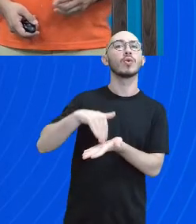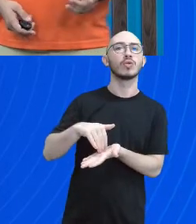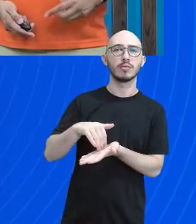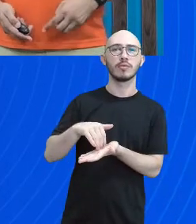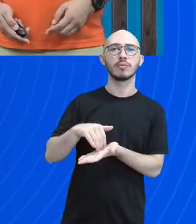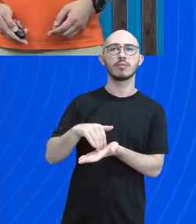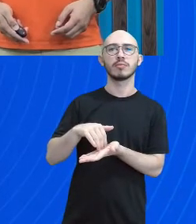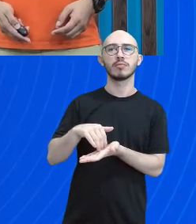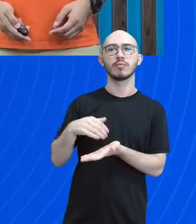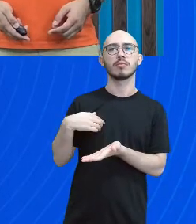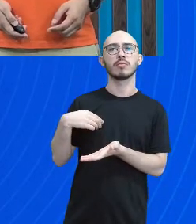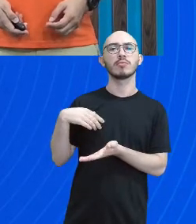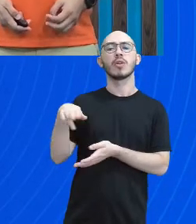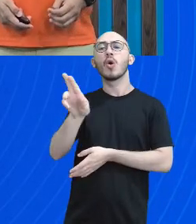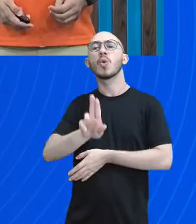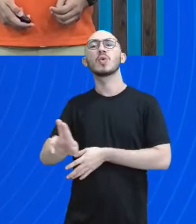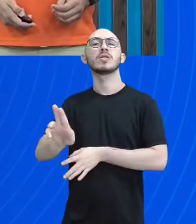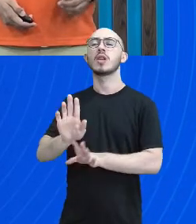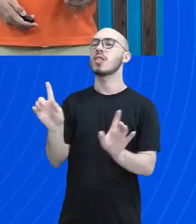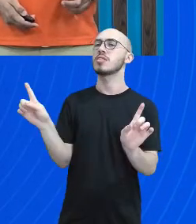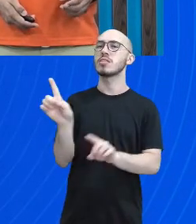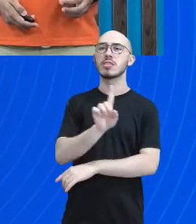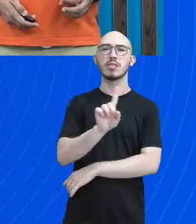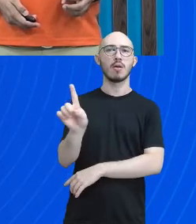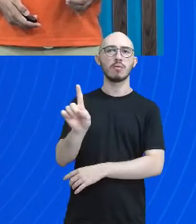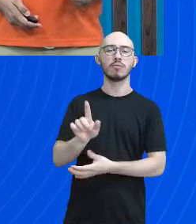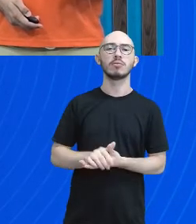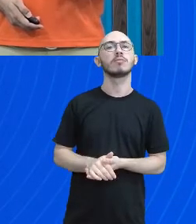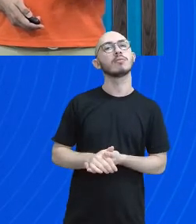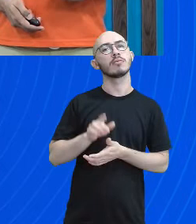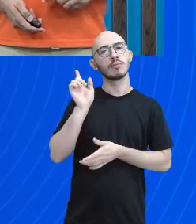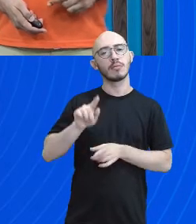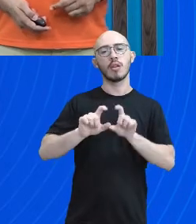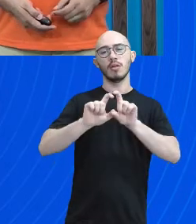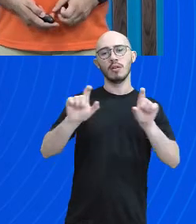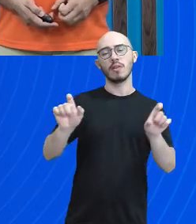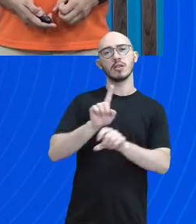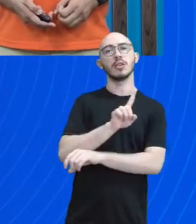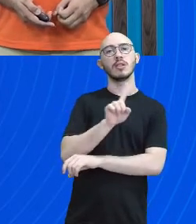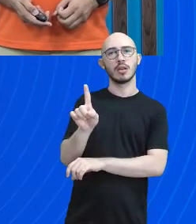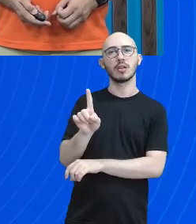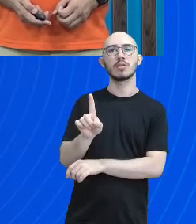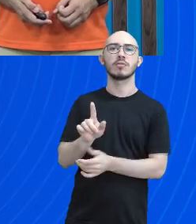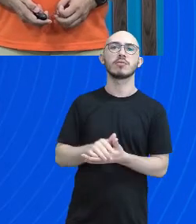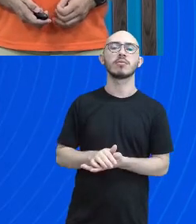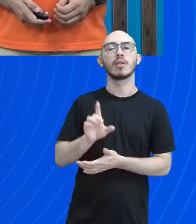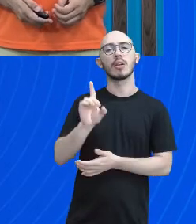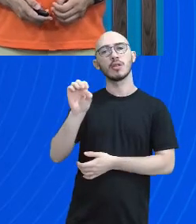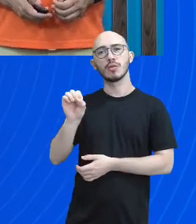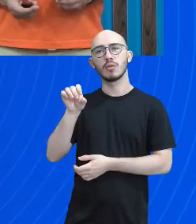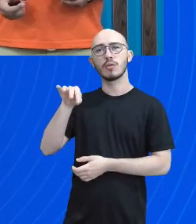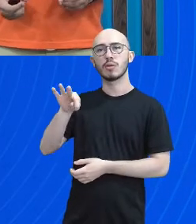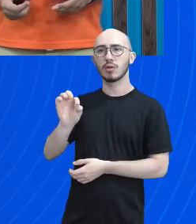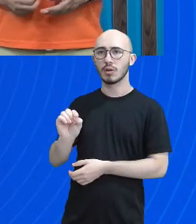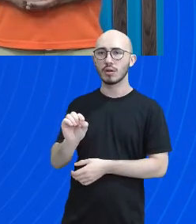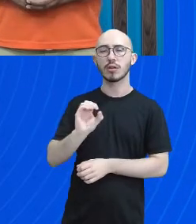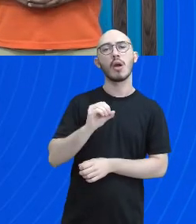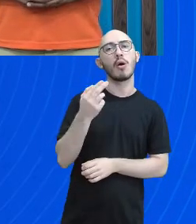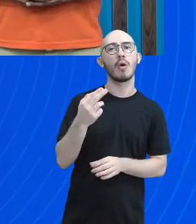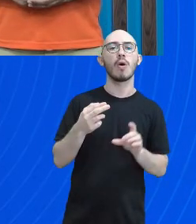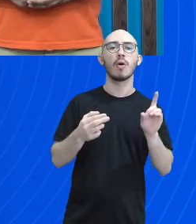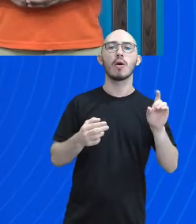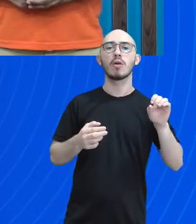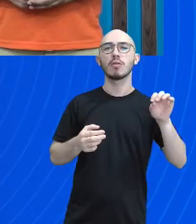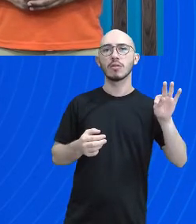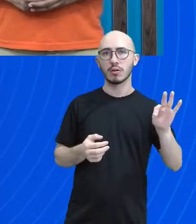handle, não manuseie. Certo? Então, essa negativa é o do not ou o don't. E aí, colocamos em frases,